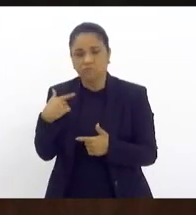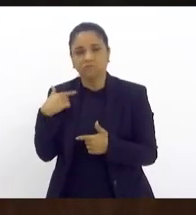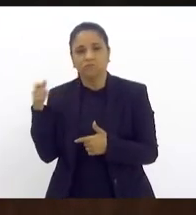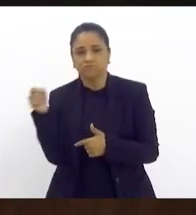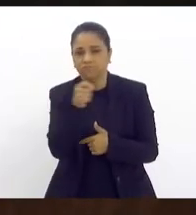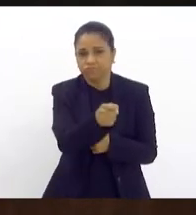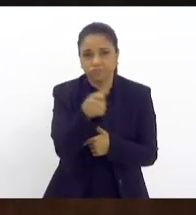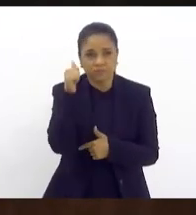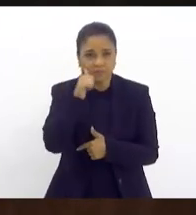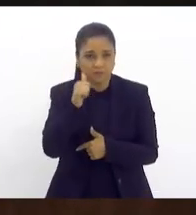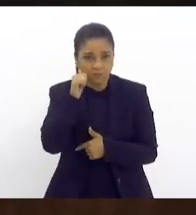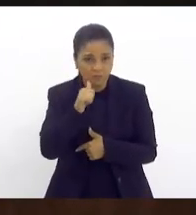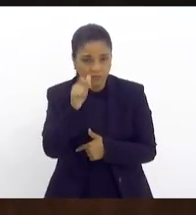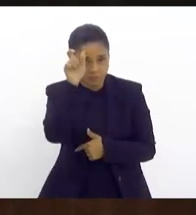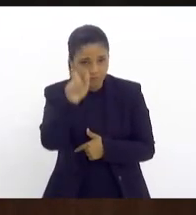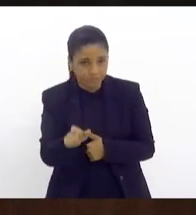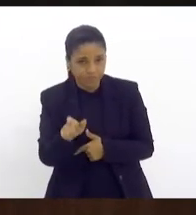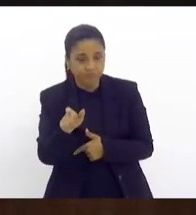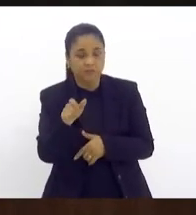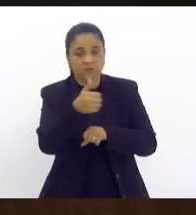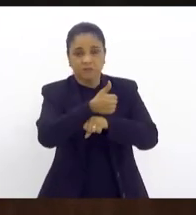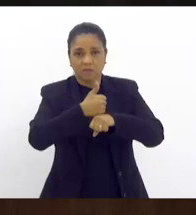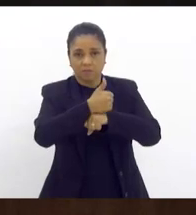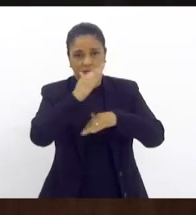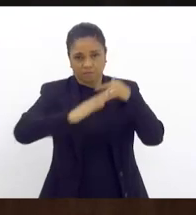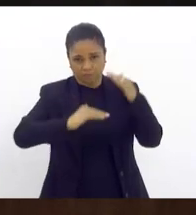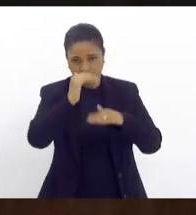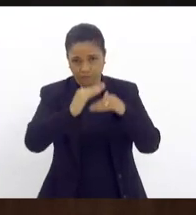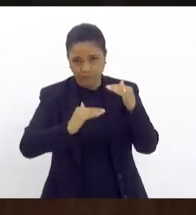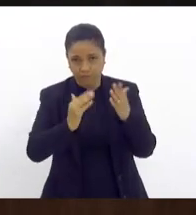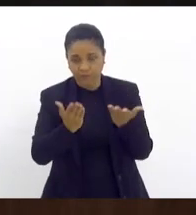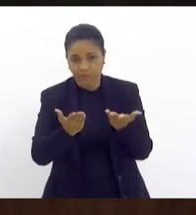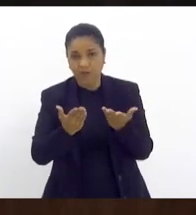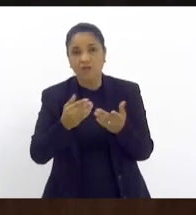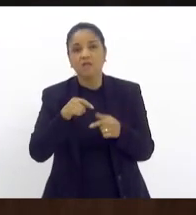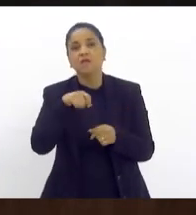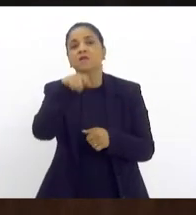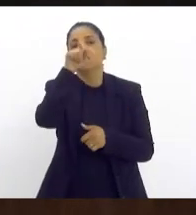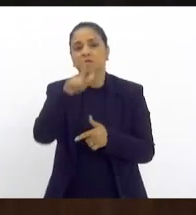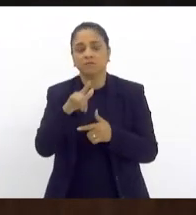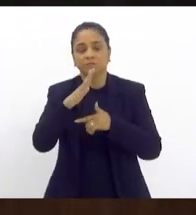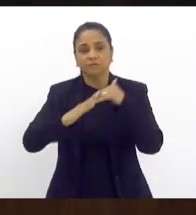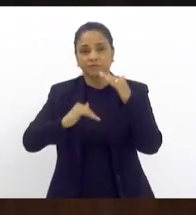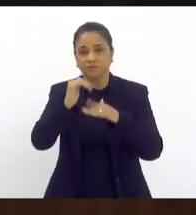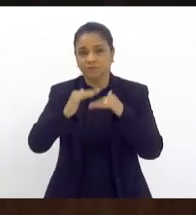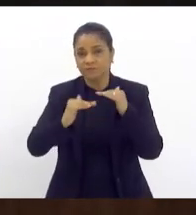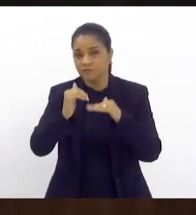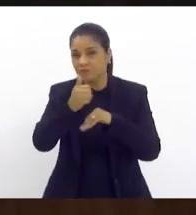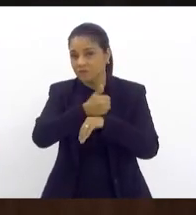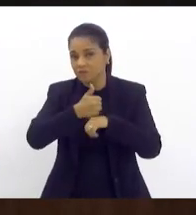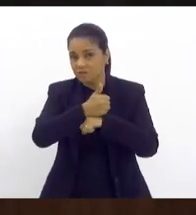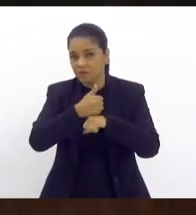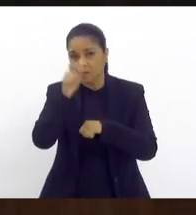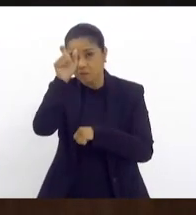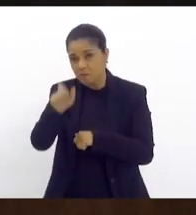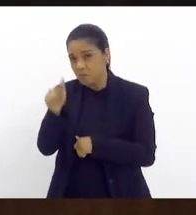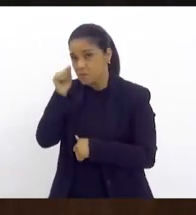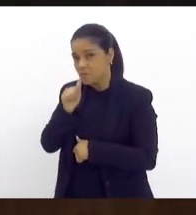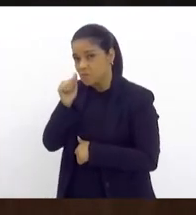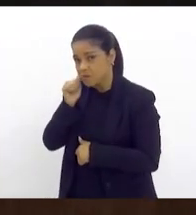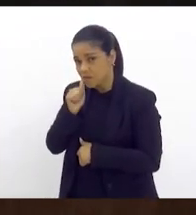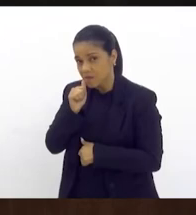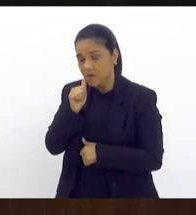a diferentes postos profissionais profissões ocupadas predominantemente por mulheres como